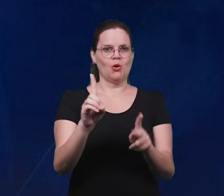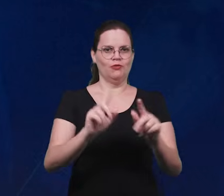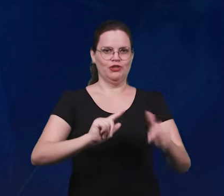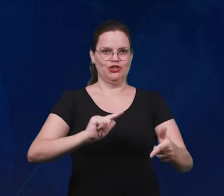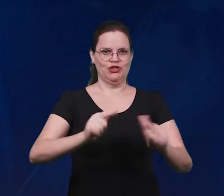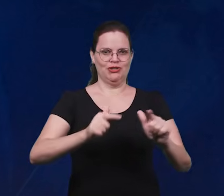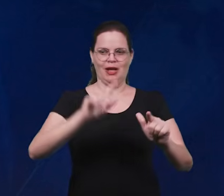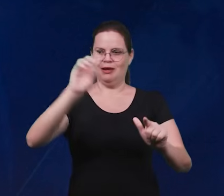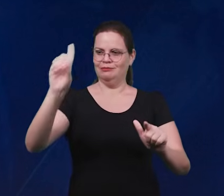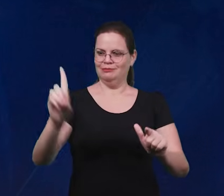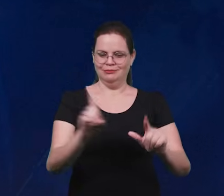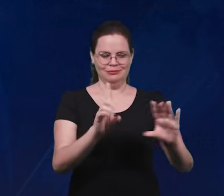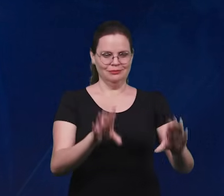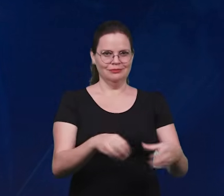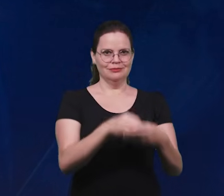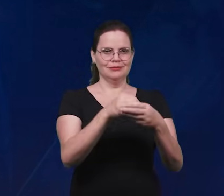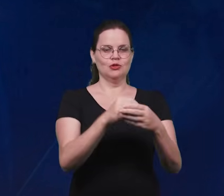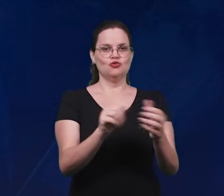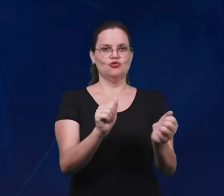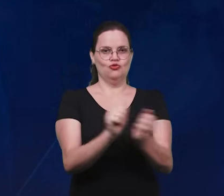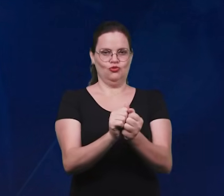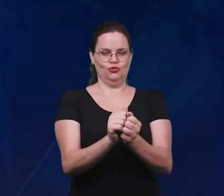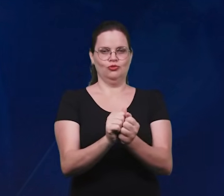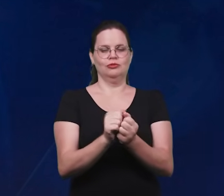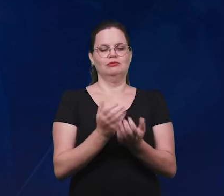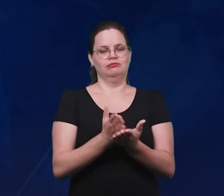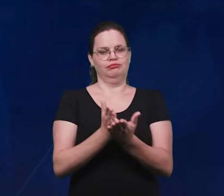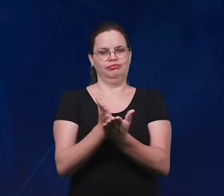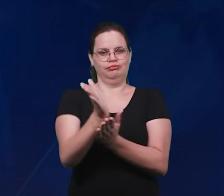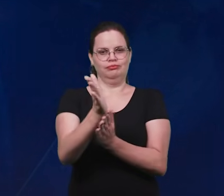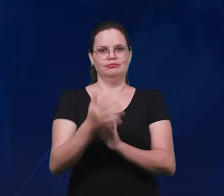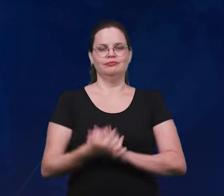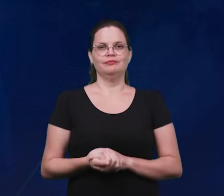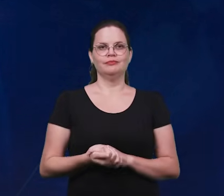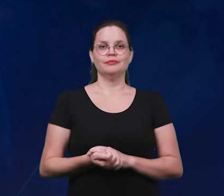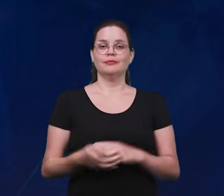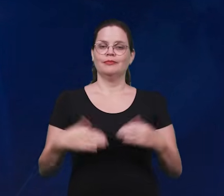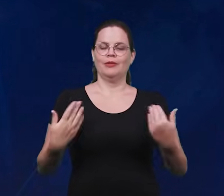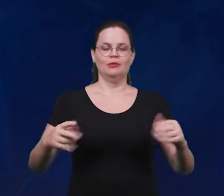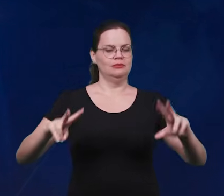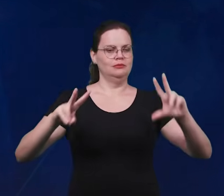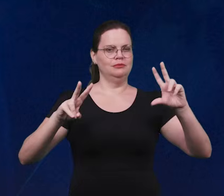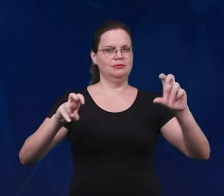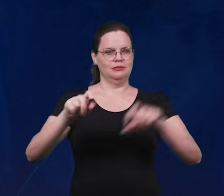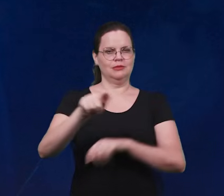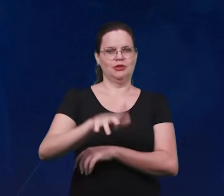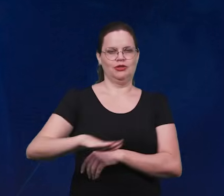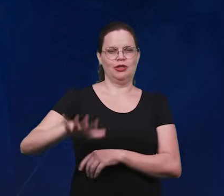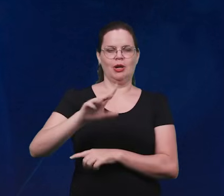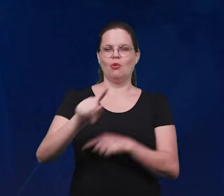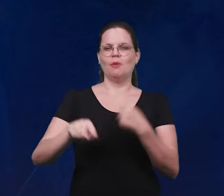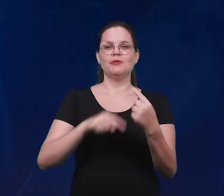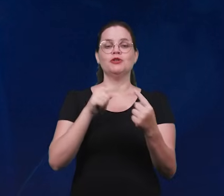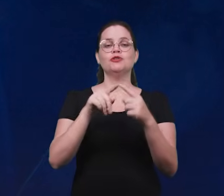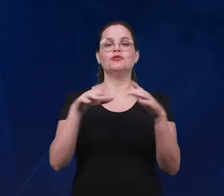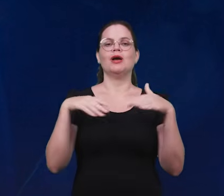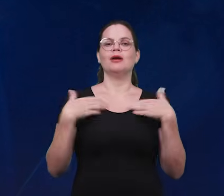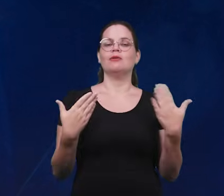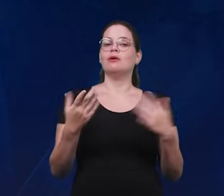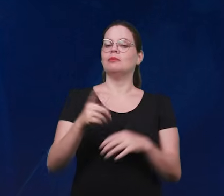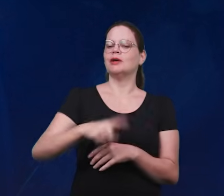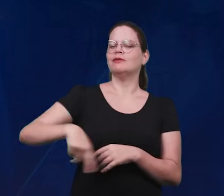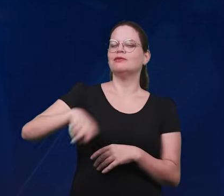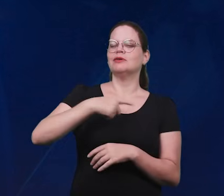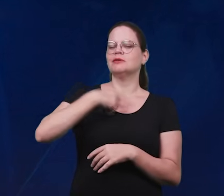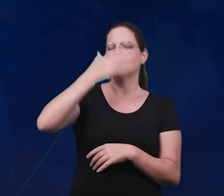povo. Temos como objetivo, com o tema geral deste estudo, que todos adquiram assim um